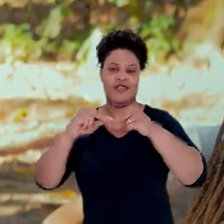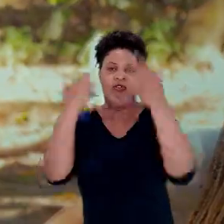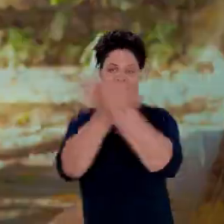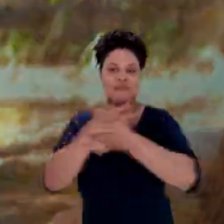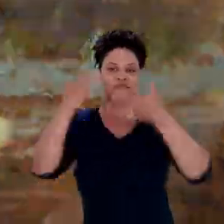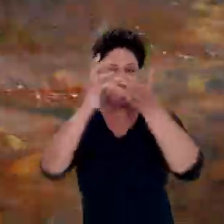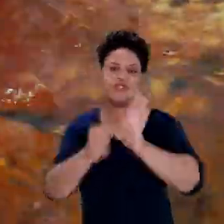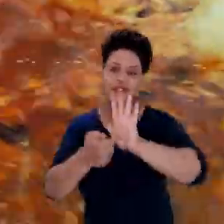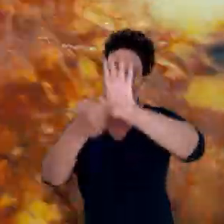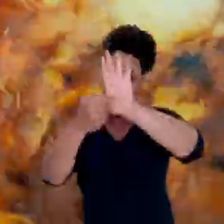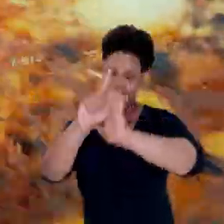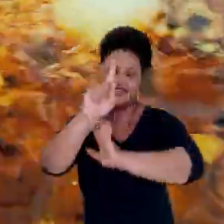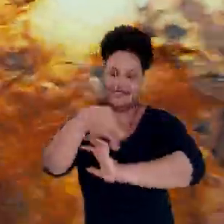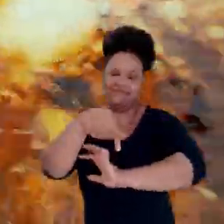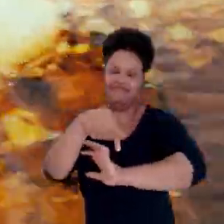isso.